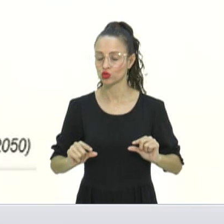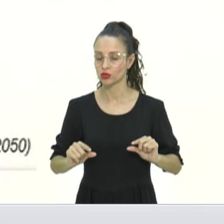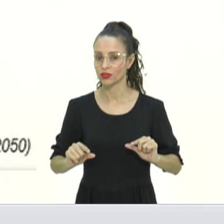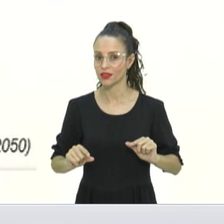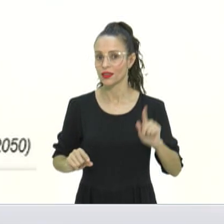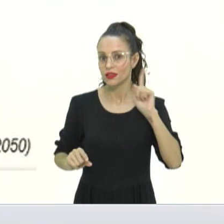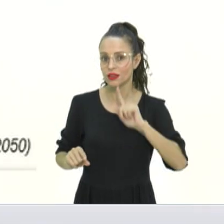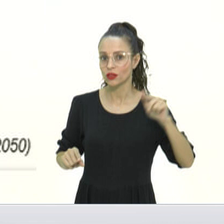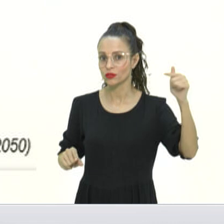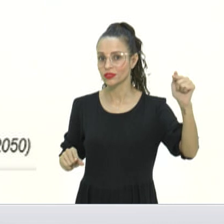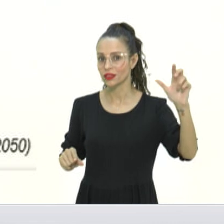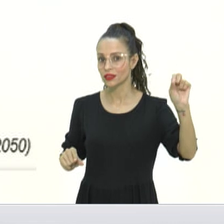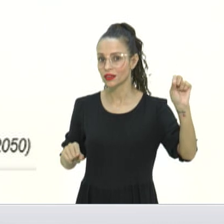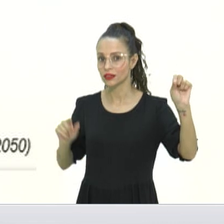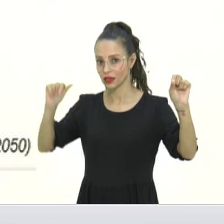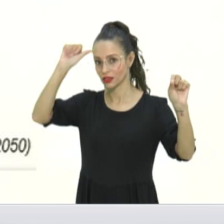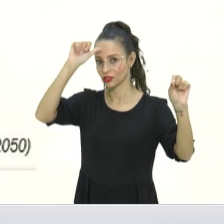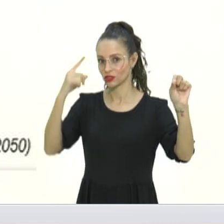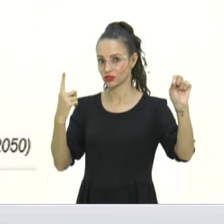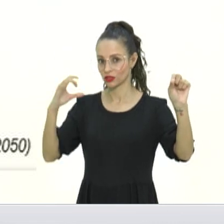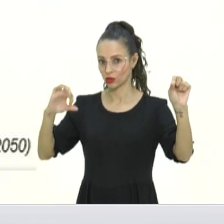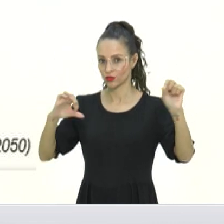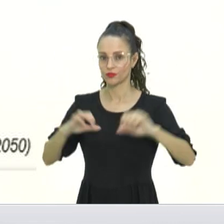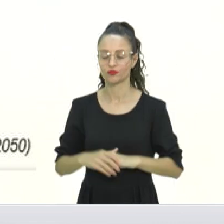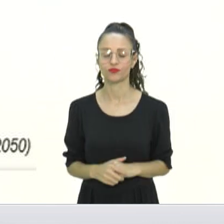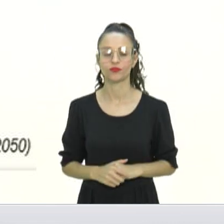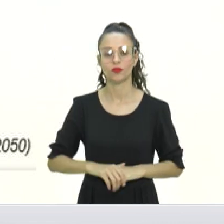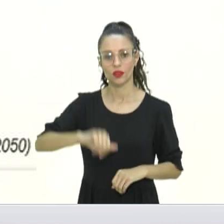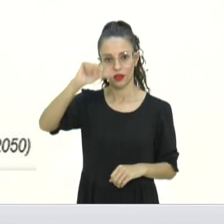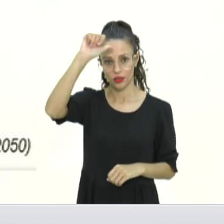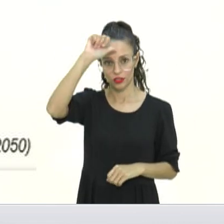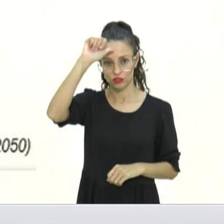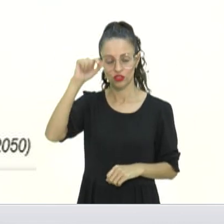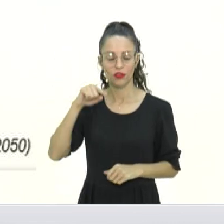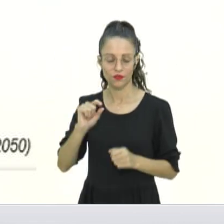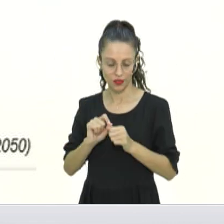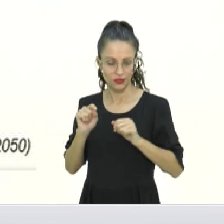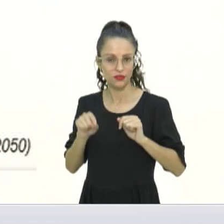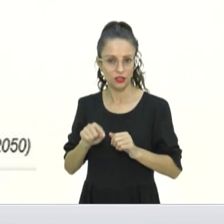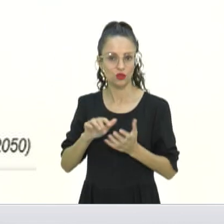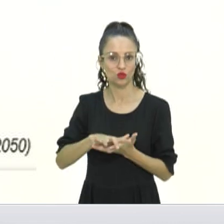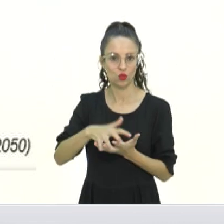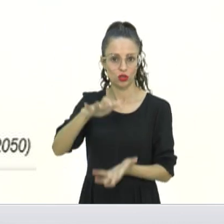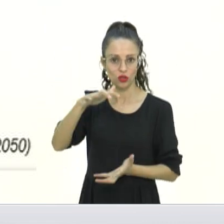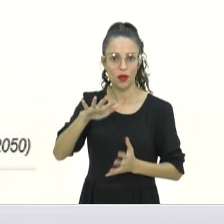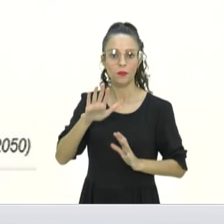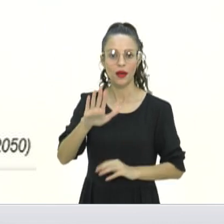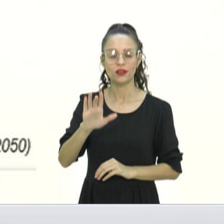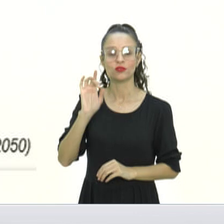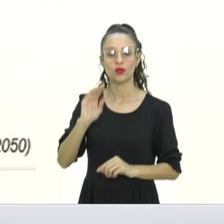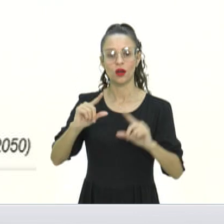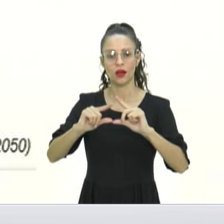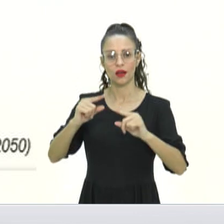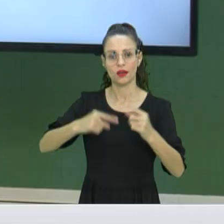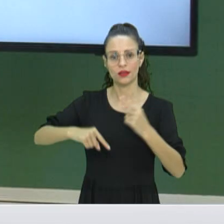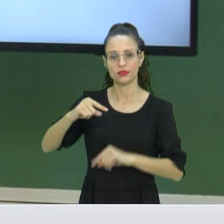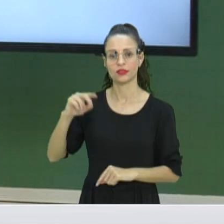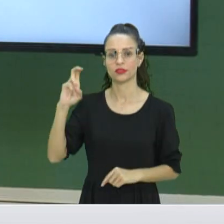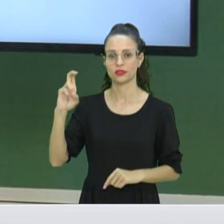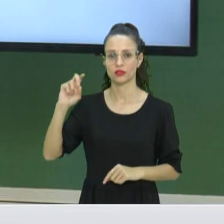70. A Índia, 19. A Índia produz essa quantidade, mas só recicla